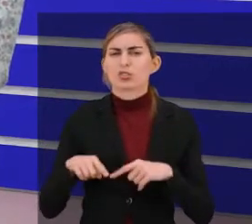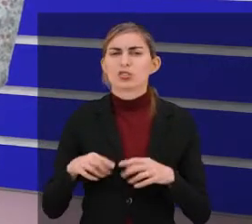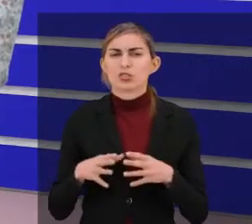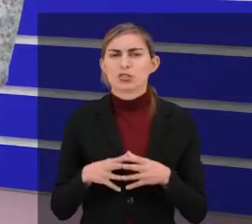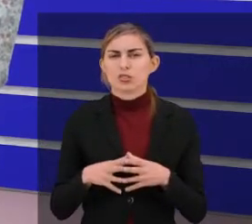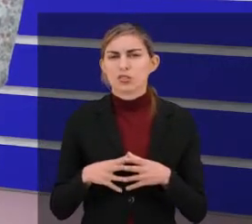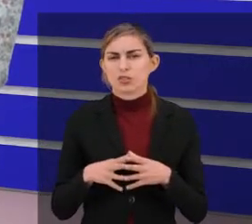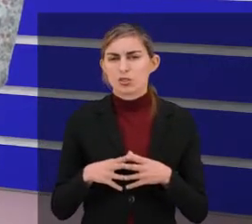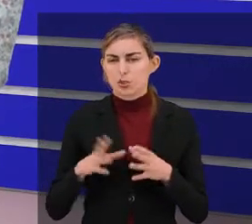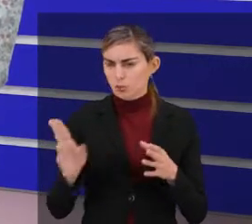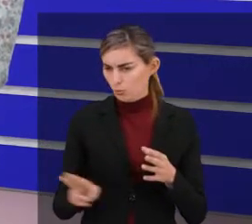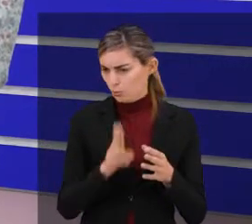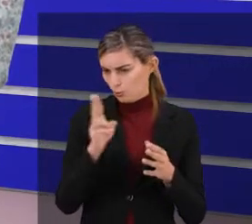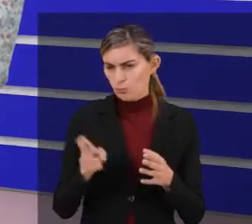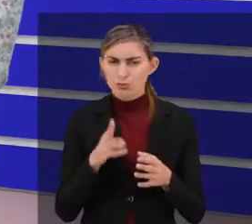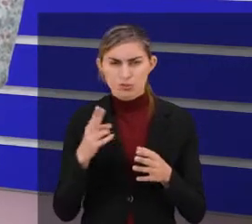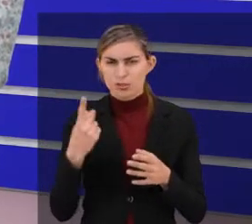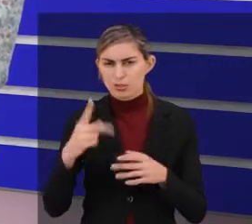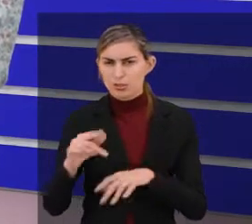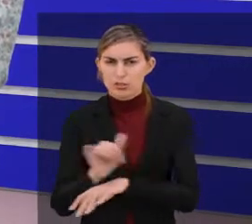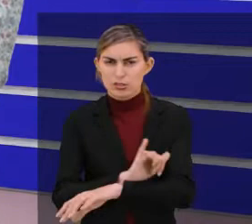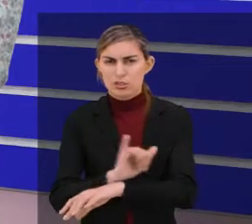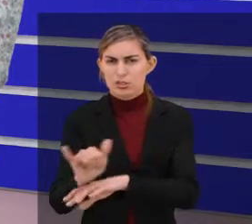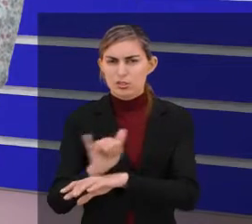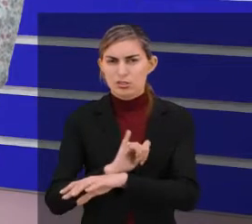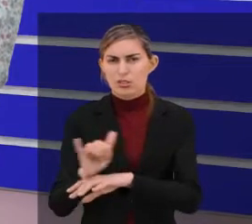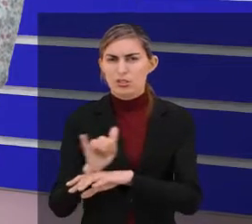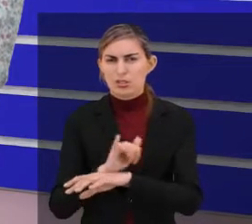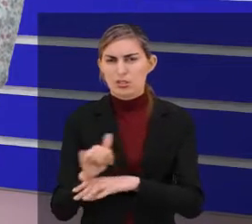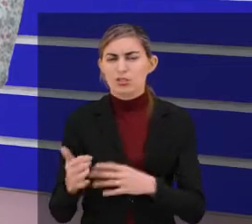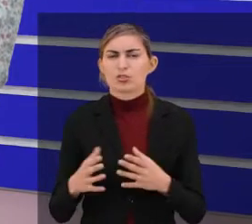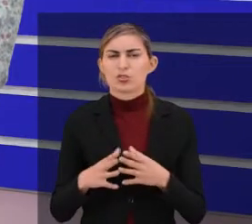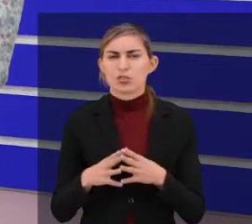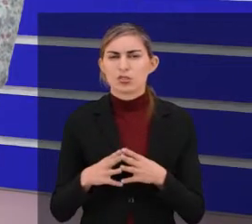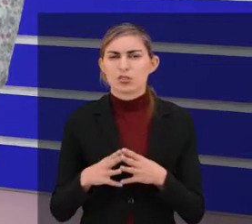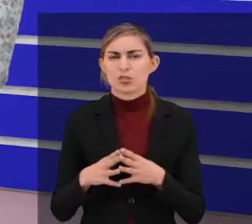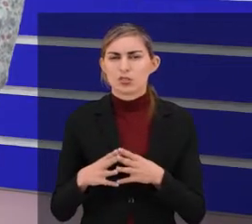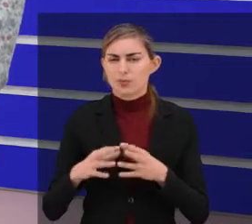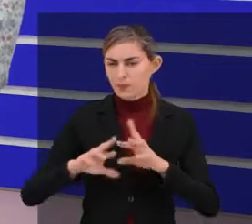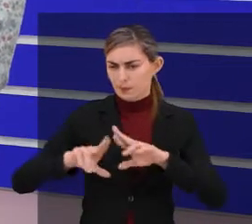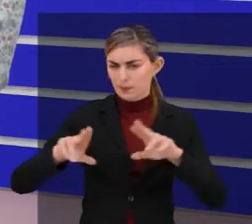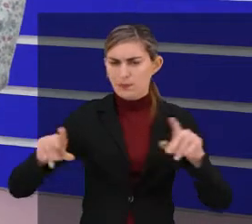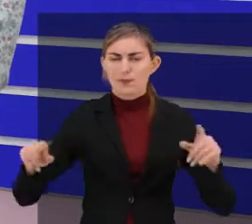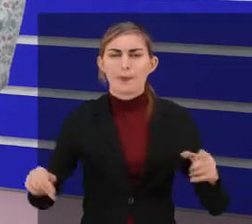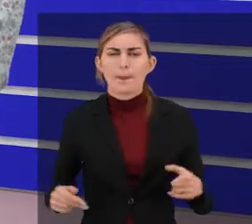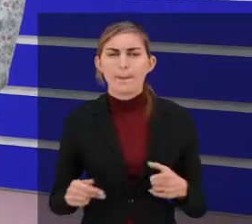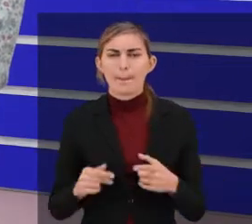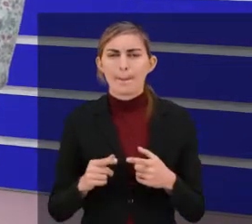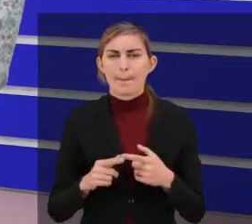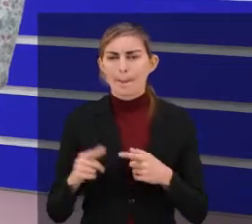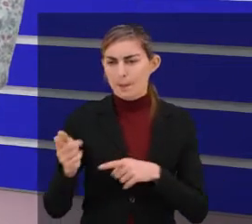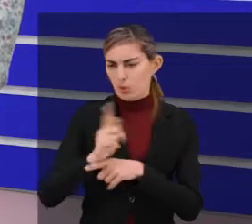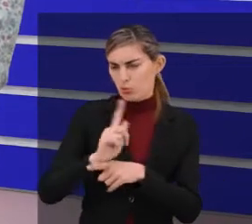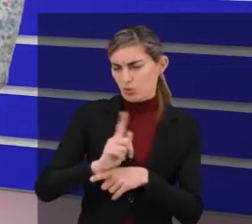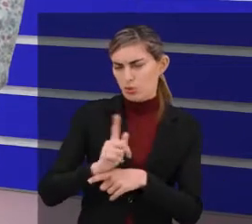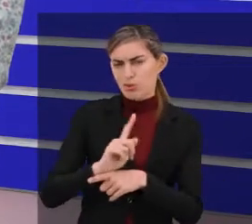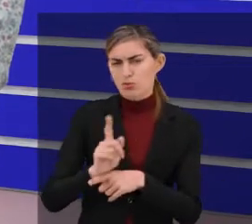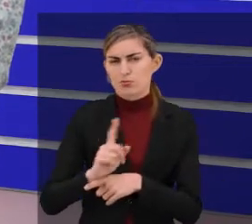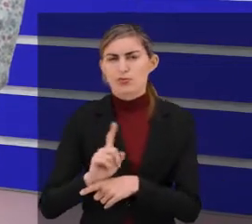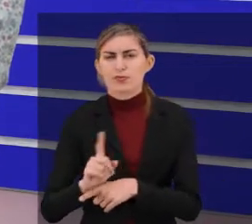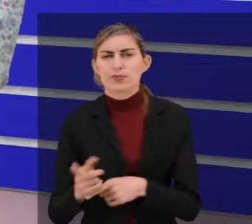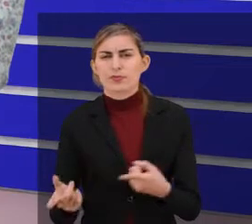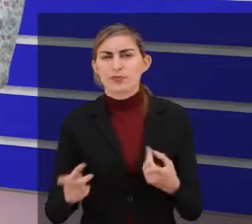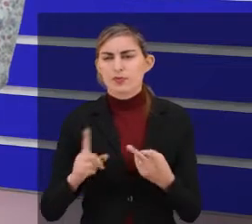gente utilizar dessas estratégias, lembrando que muitas vezes o gestor, não